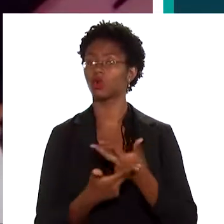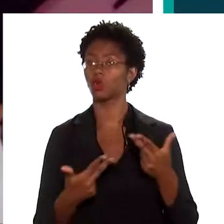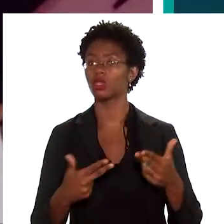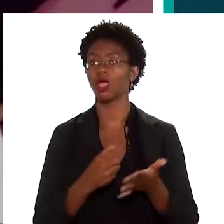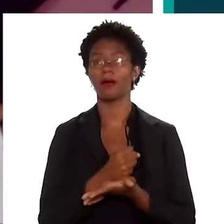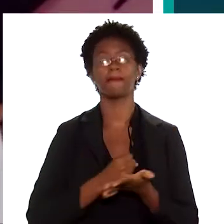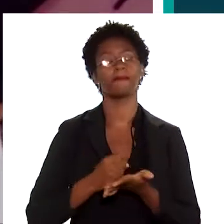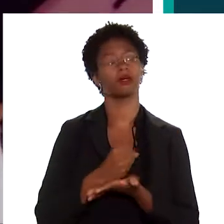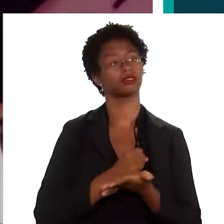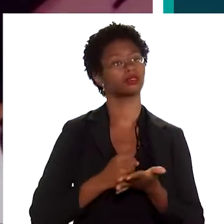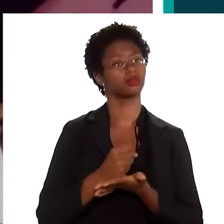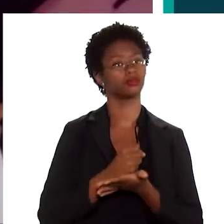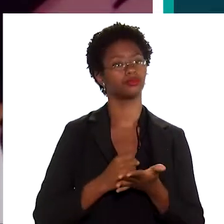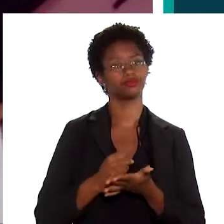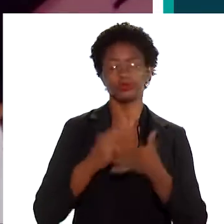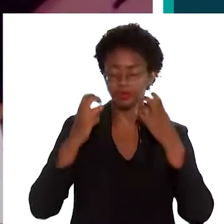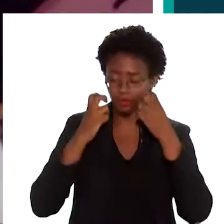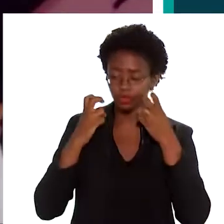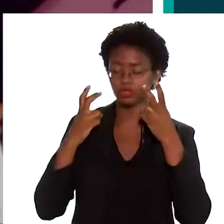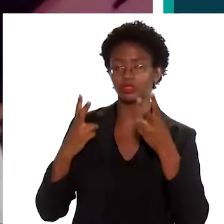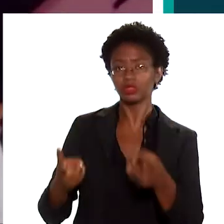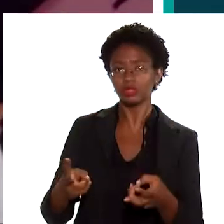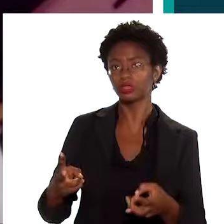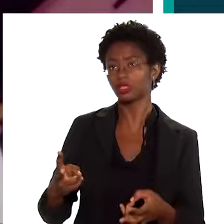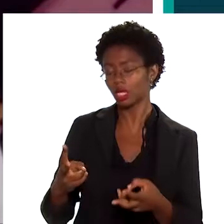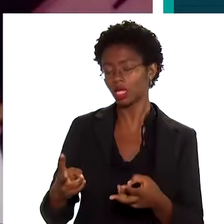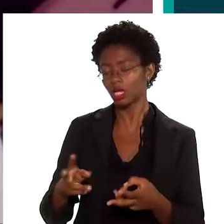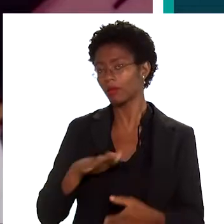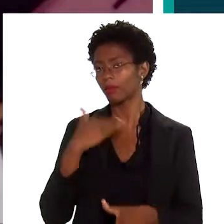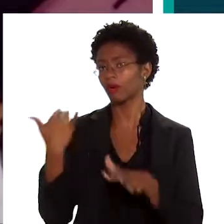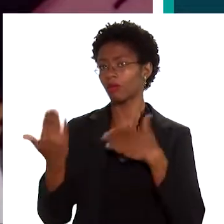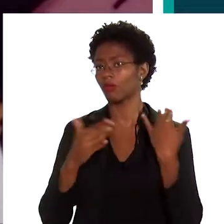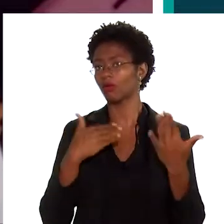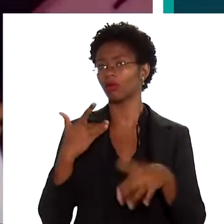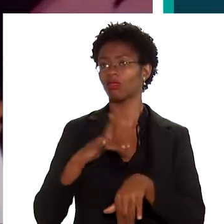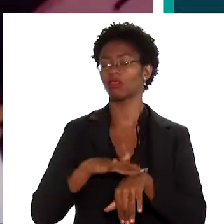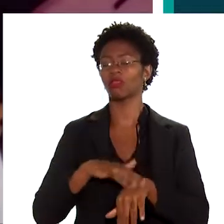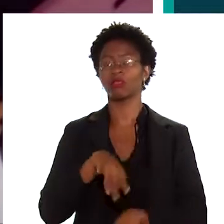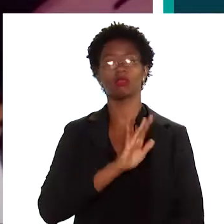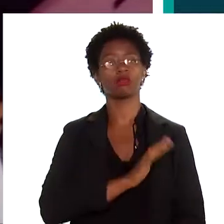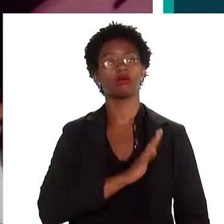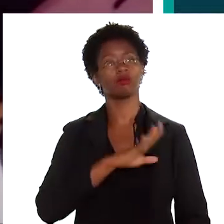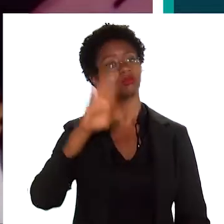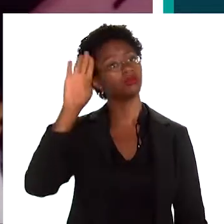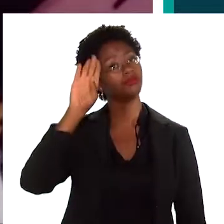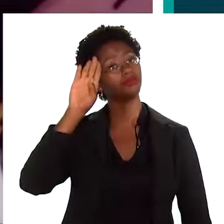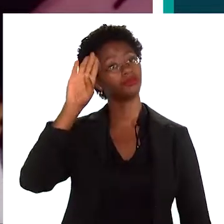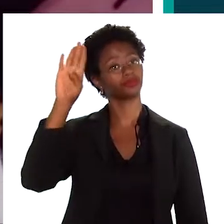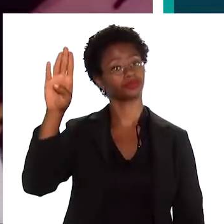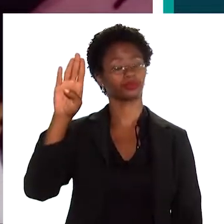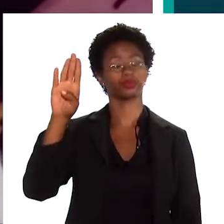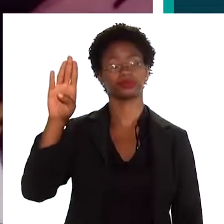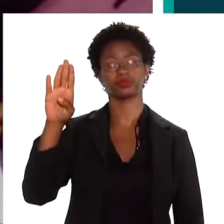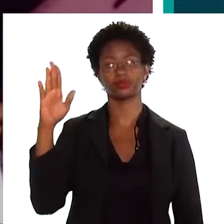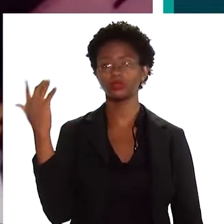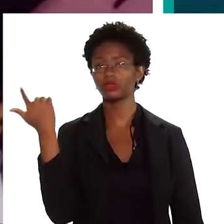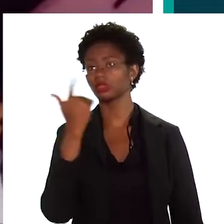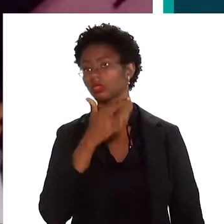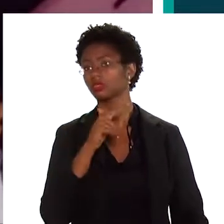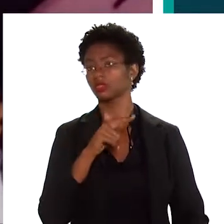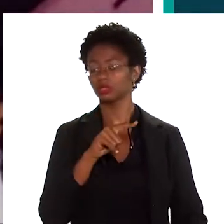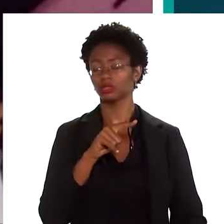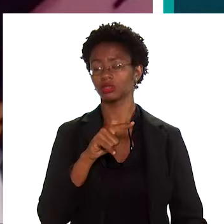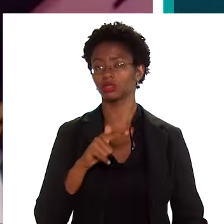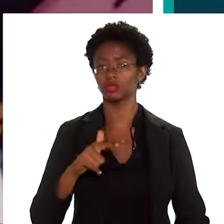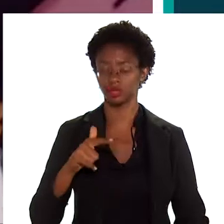básica, que a diminuição da incidência e da mortalidade por doenças cardiovasculares provavelmente só vai ser atingida quando a gente